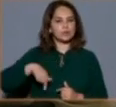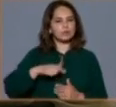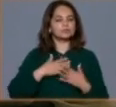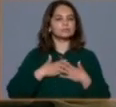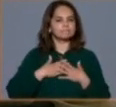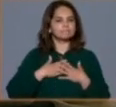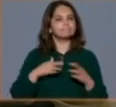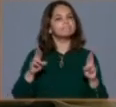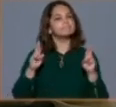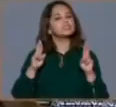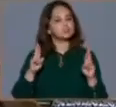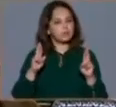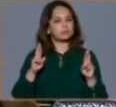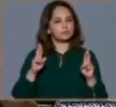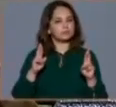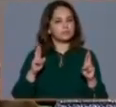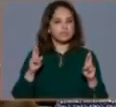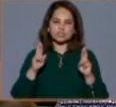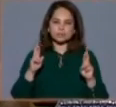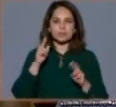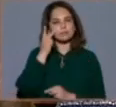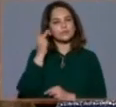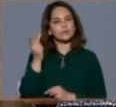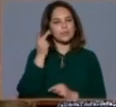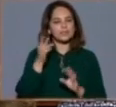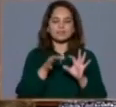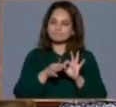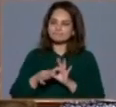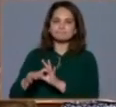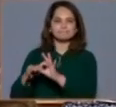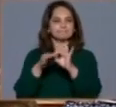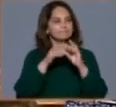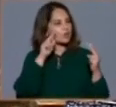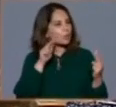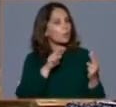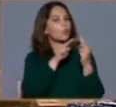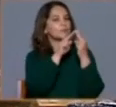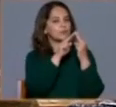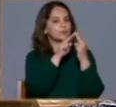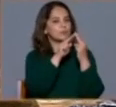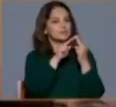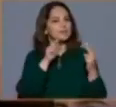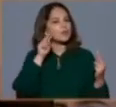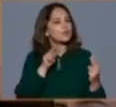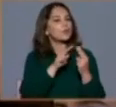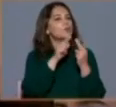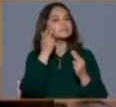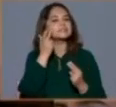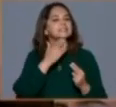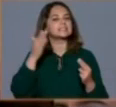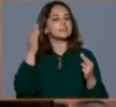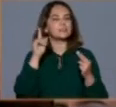desejamos que a nossa vida seja comunhão, seja encontro. Encontro que se torne eternidade com